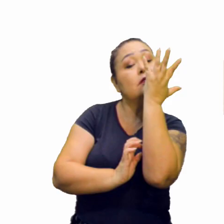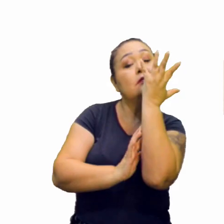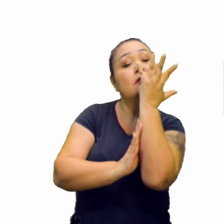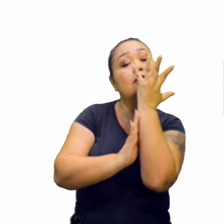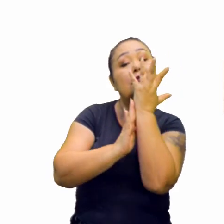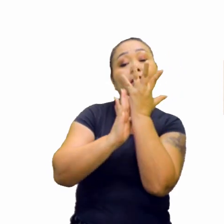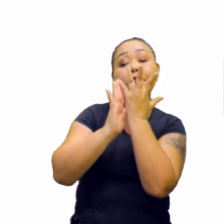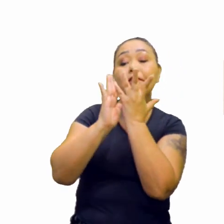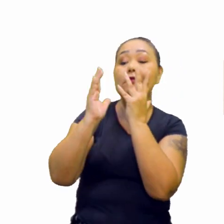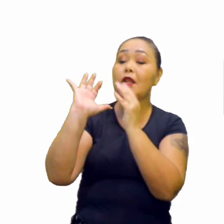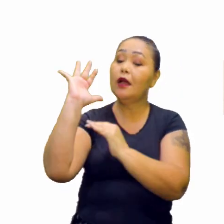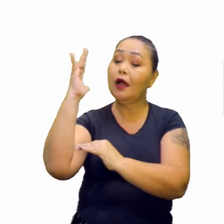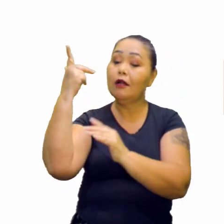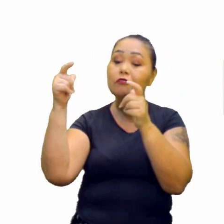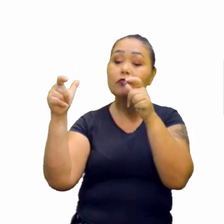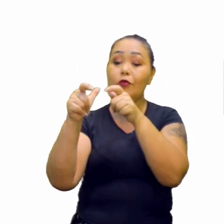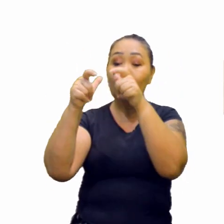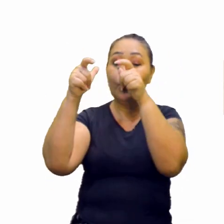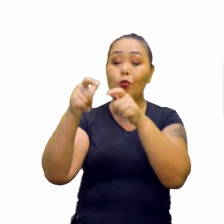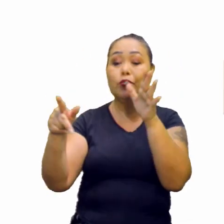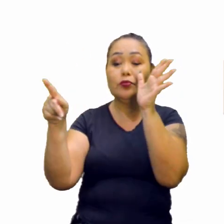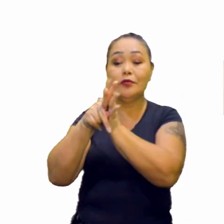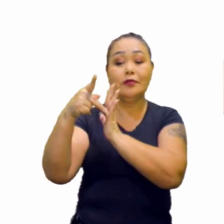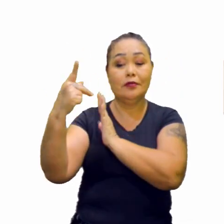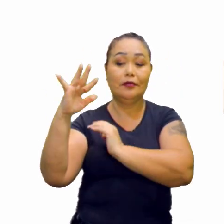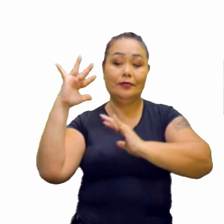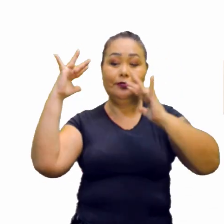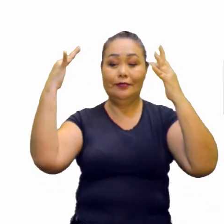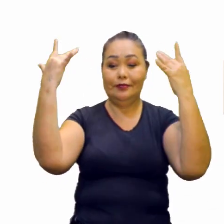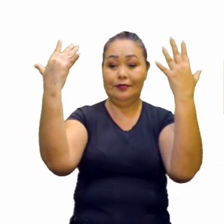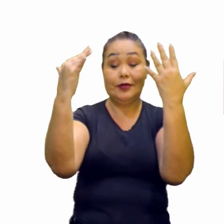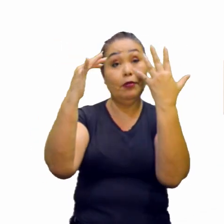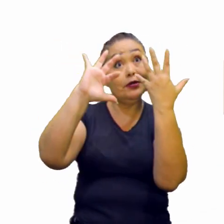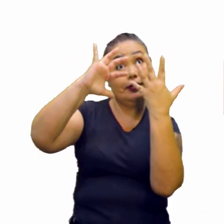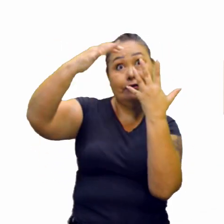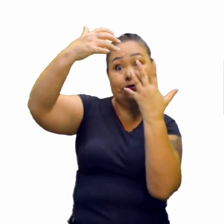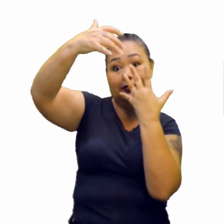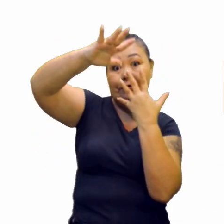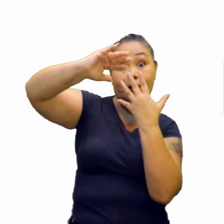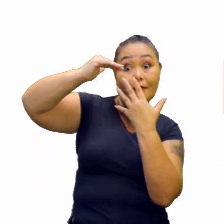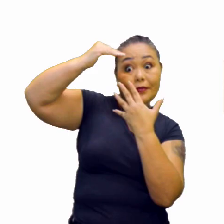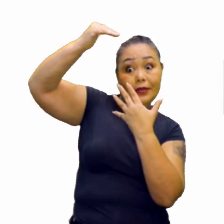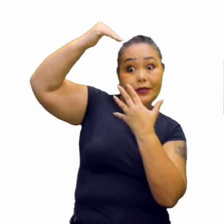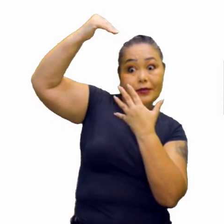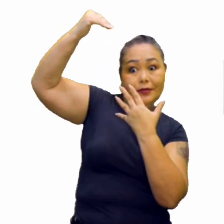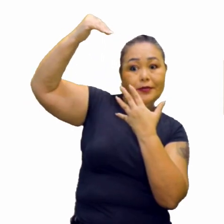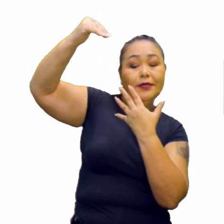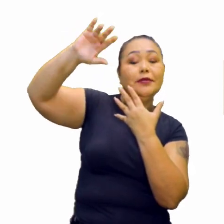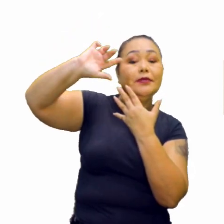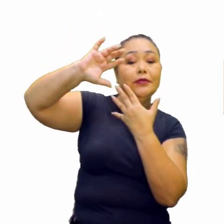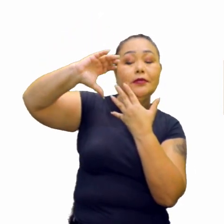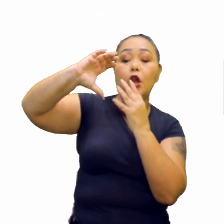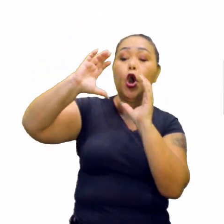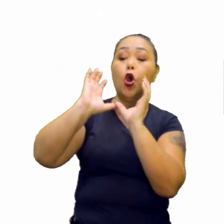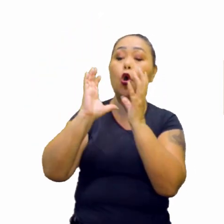mais em cima. E depois tem a copa das árvores nativas, que está aqui para cima, ó. A copa das partes